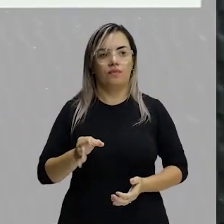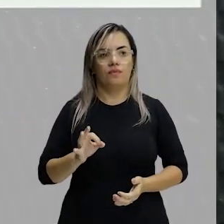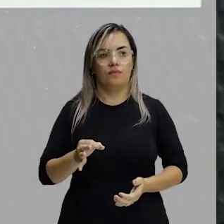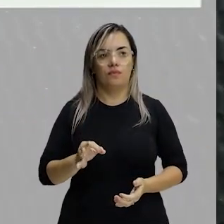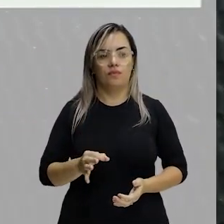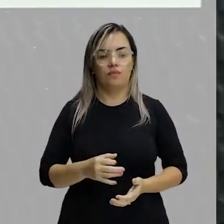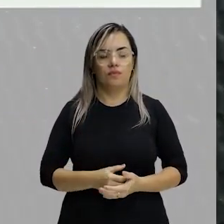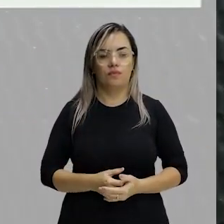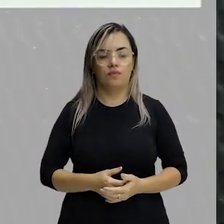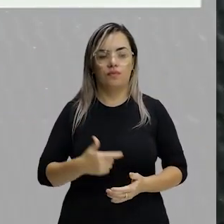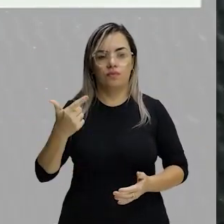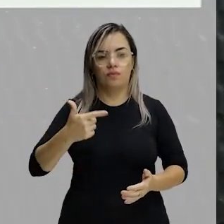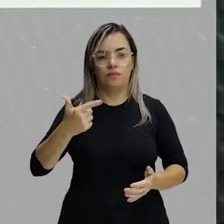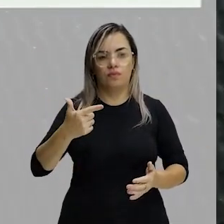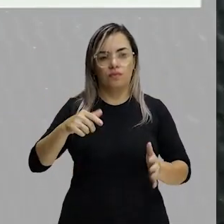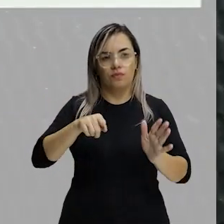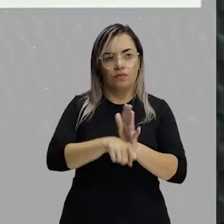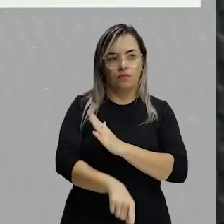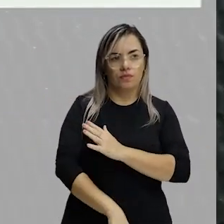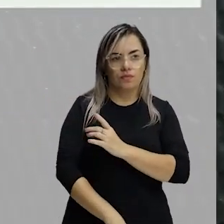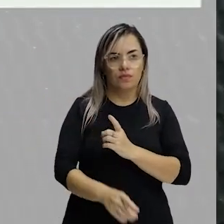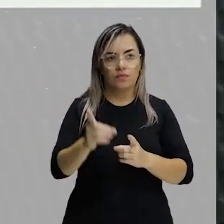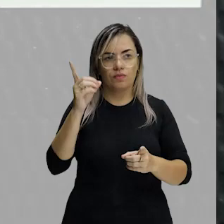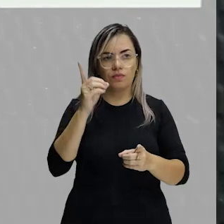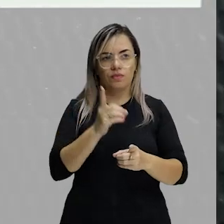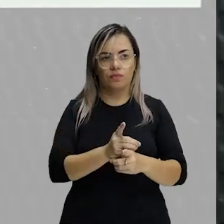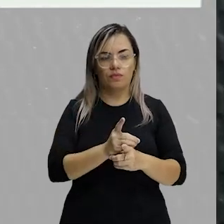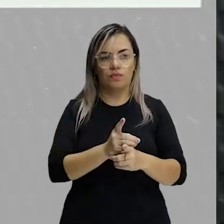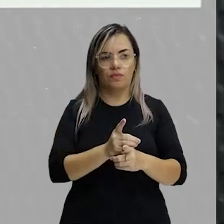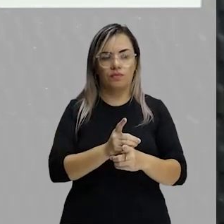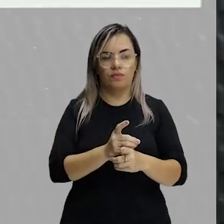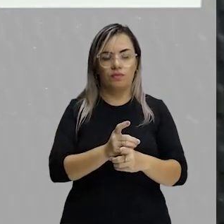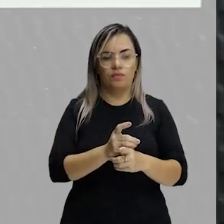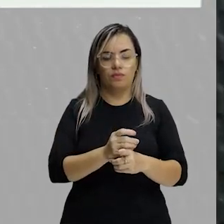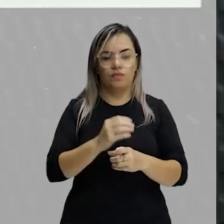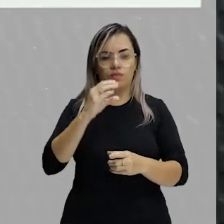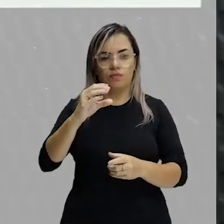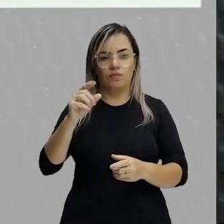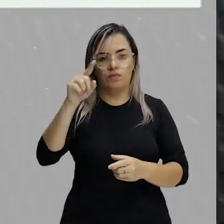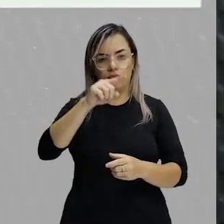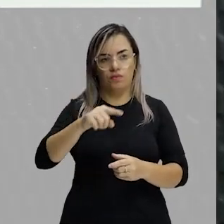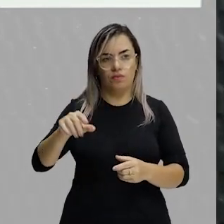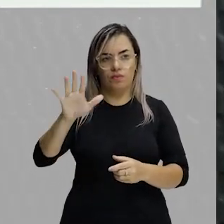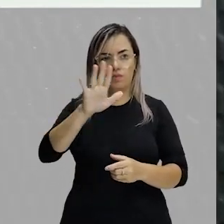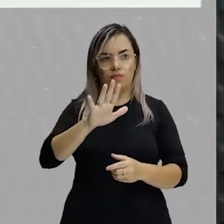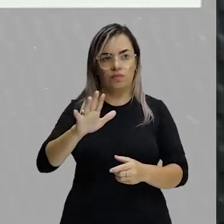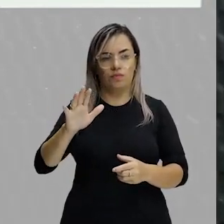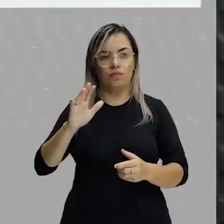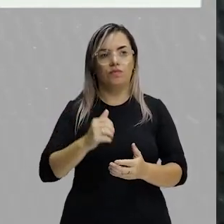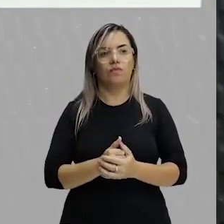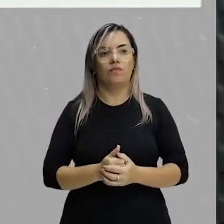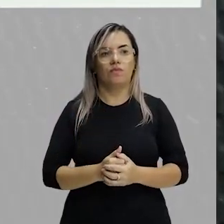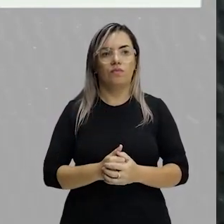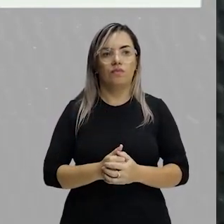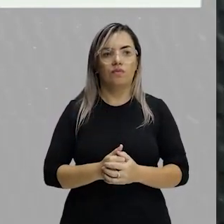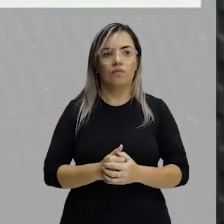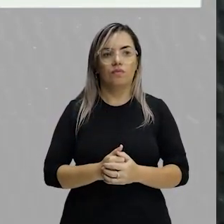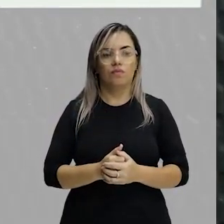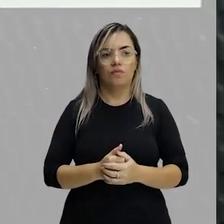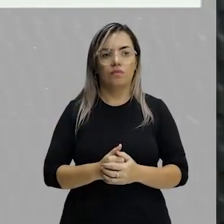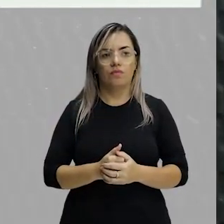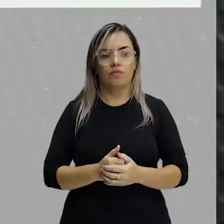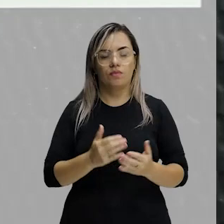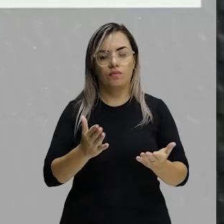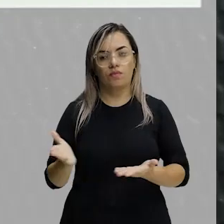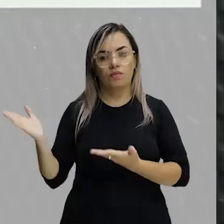para a segunda questão, turma. Olha só. Achar as coordenadas do centro, o eixo real e o eixo imaginário, da hipérbole de equação.